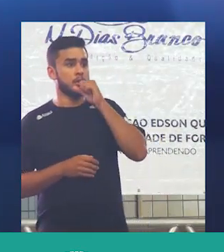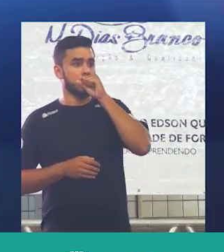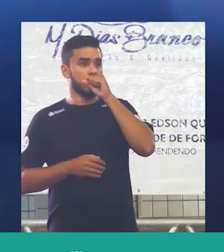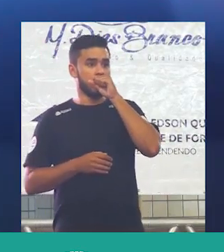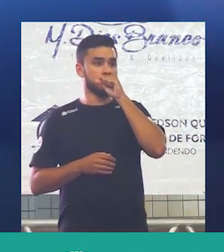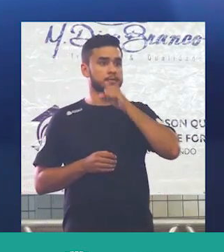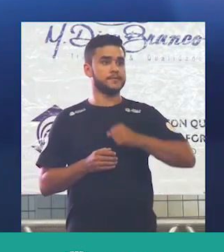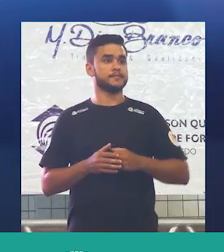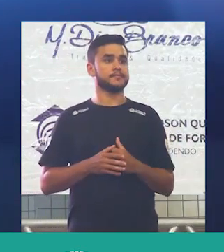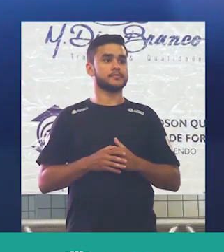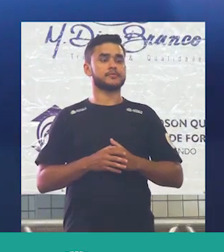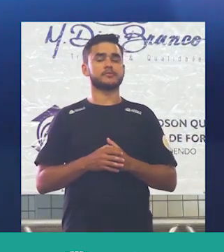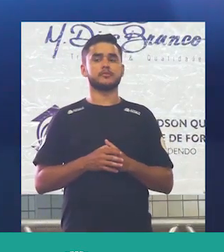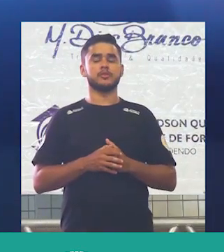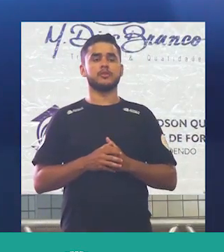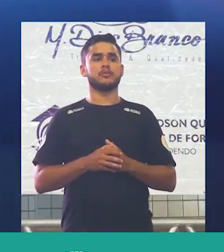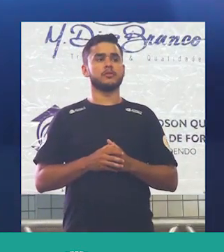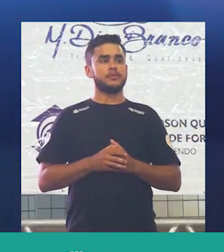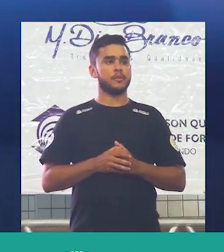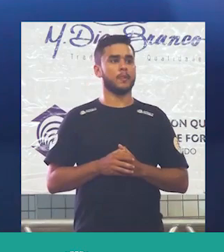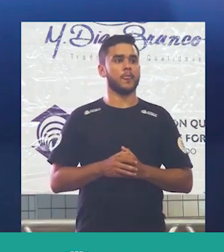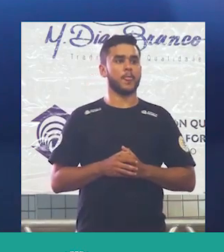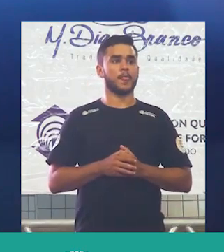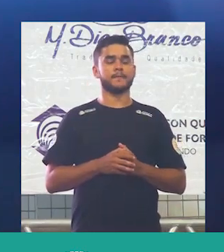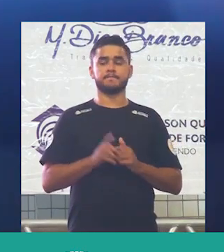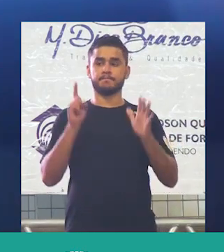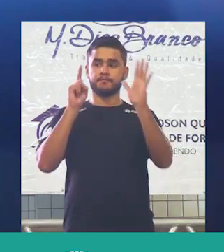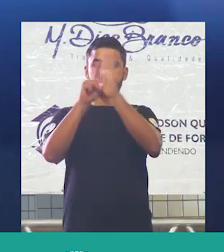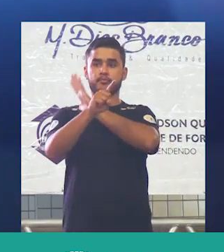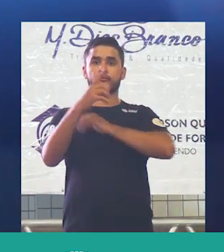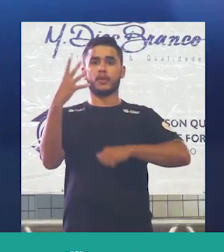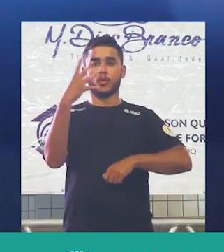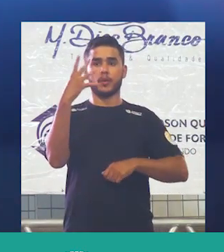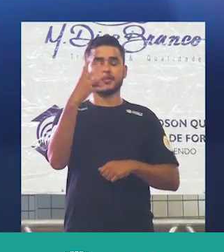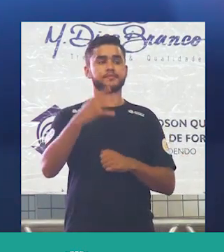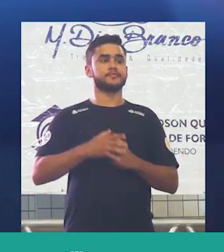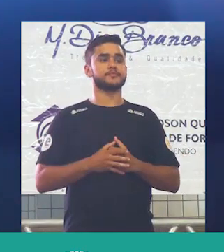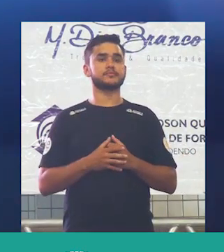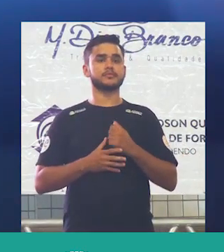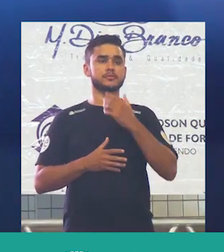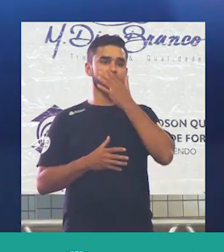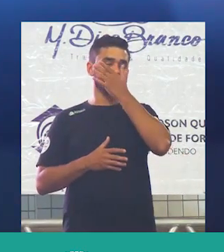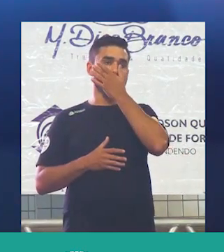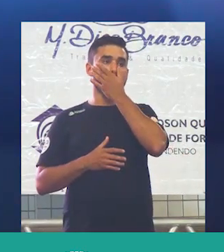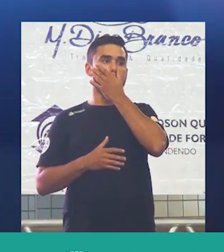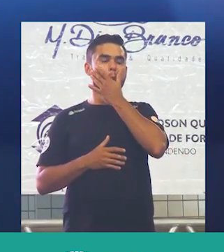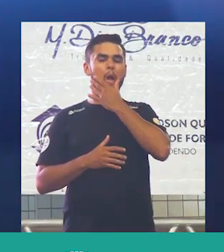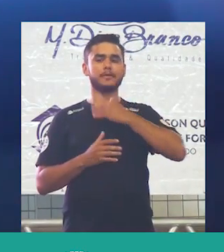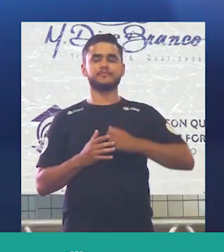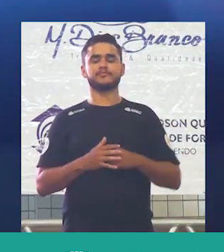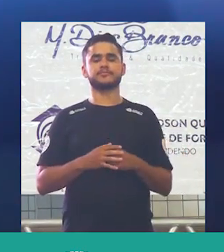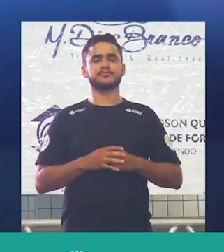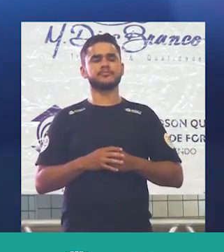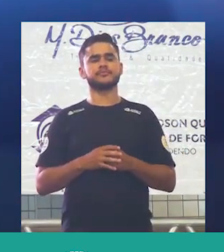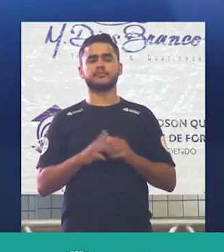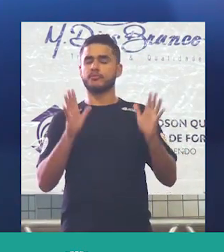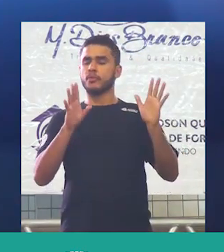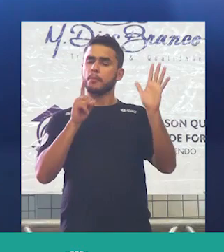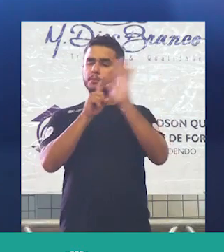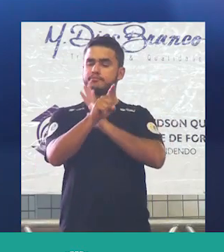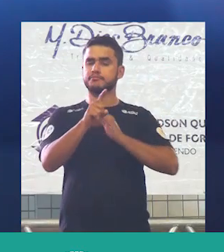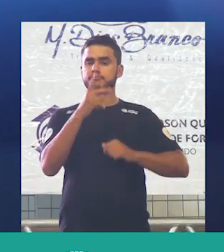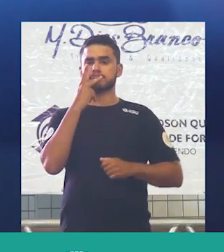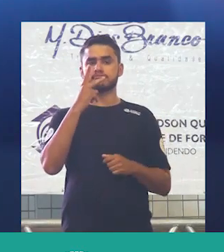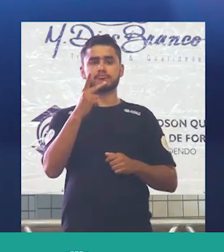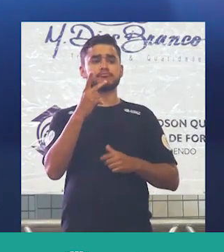E vamos para a quarta questão. A dependência regional, maior ou menor,